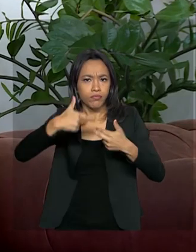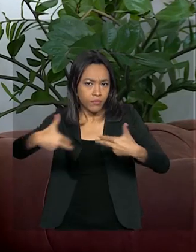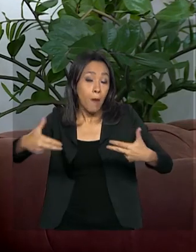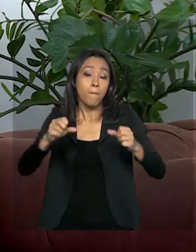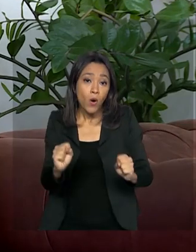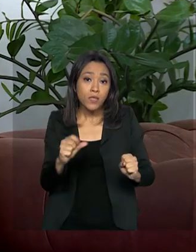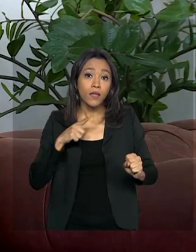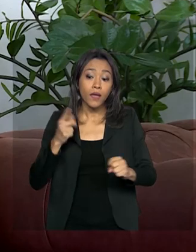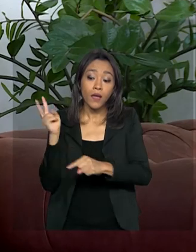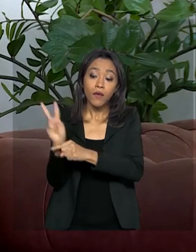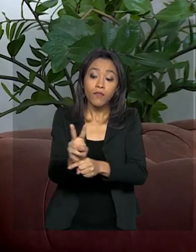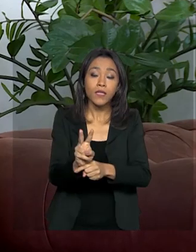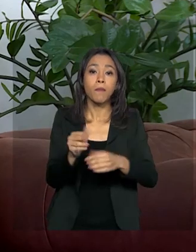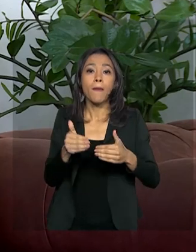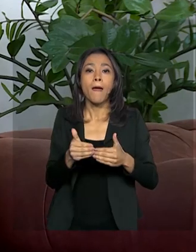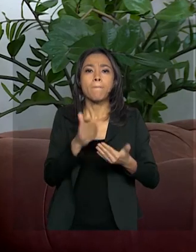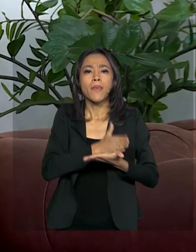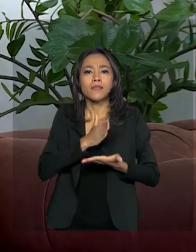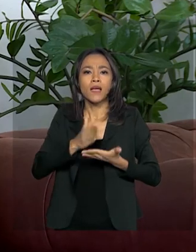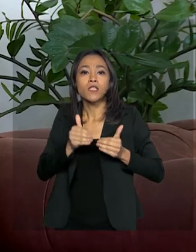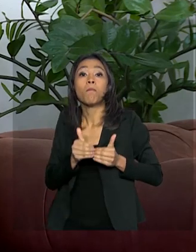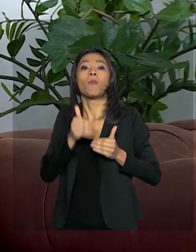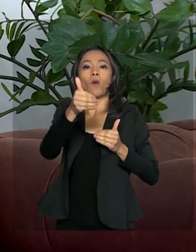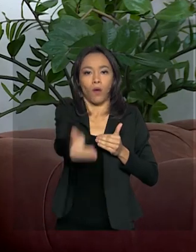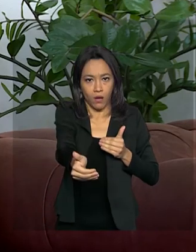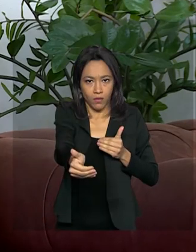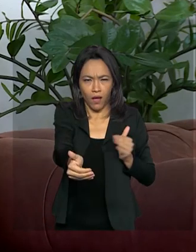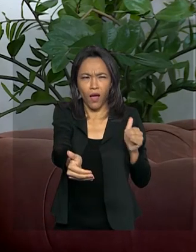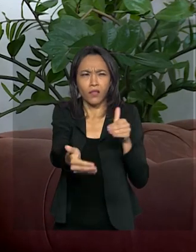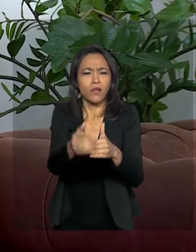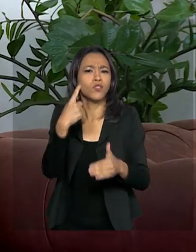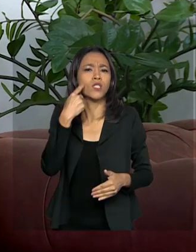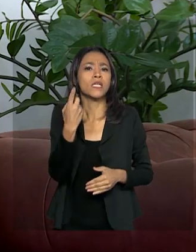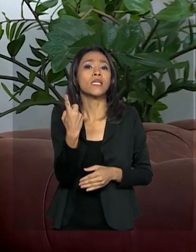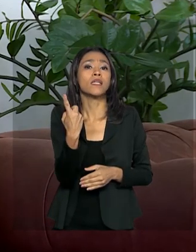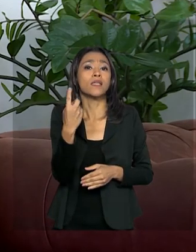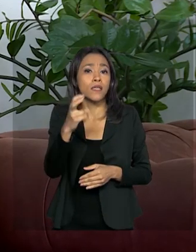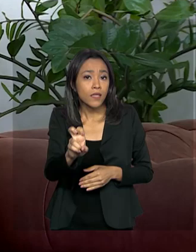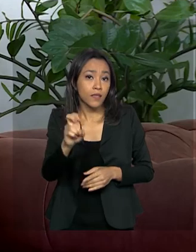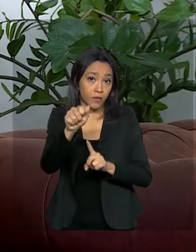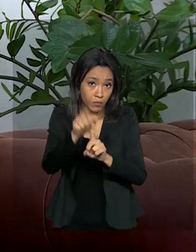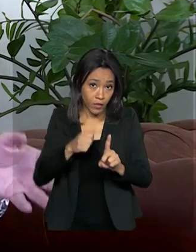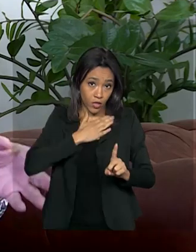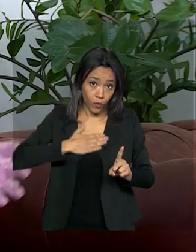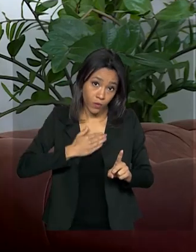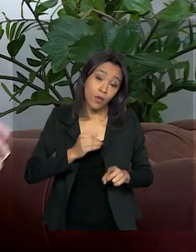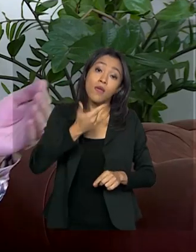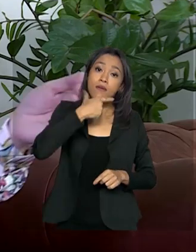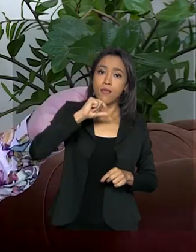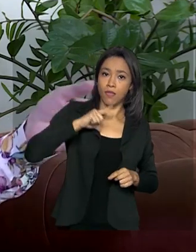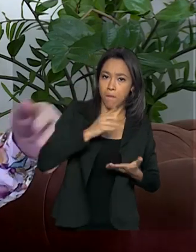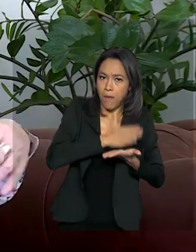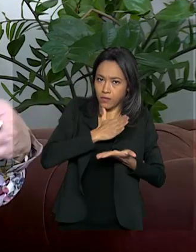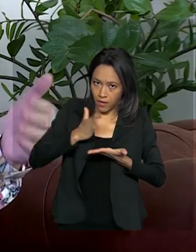financiamentos prorrogado as suas parcelas prorrogadas até 15 de agosto então quem tem